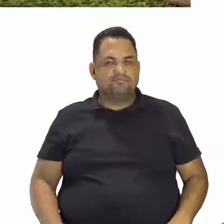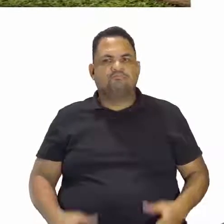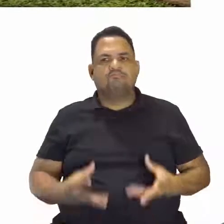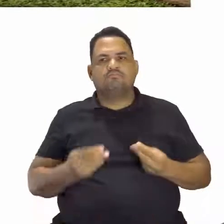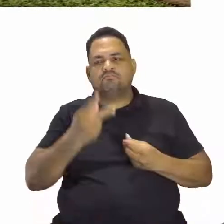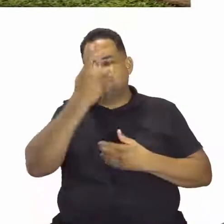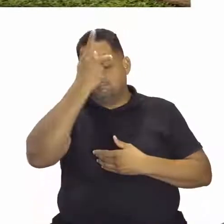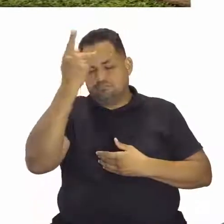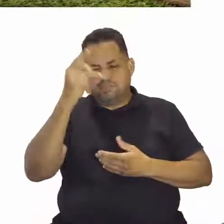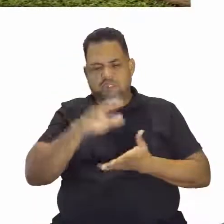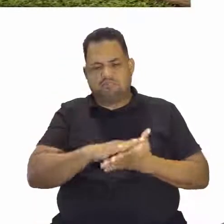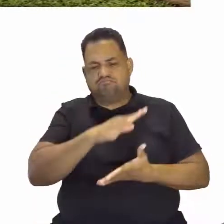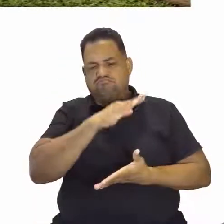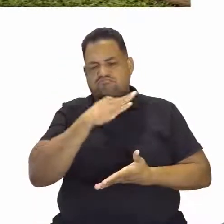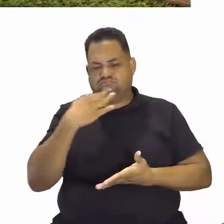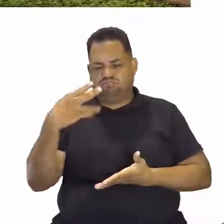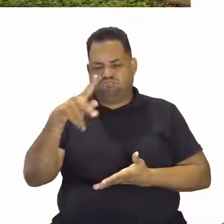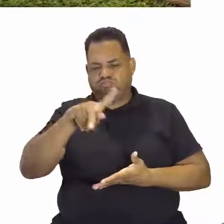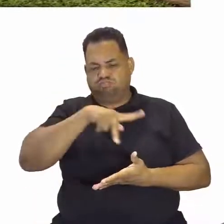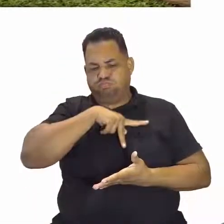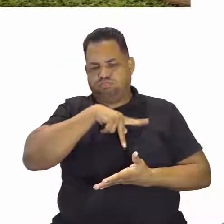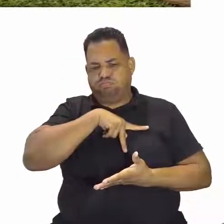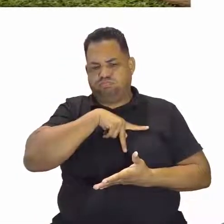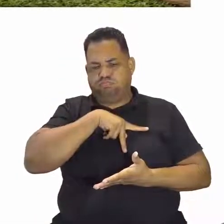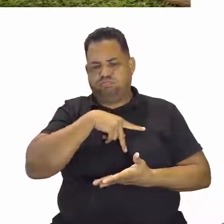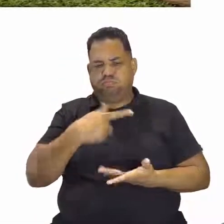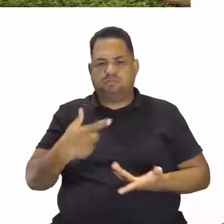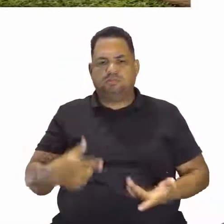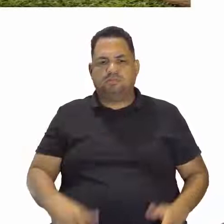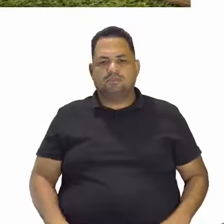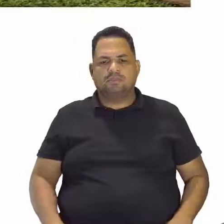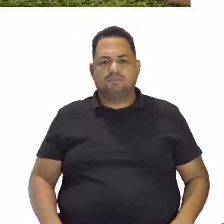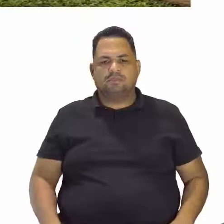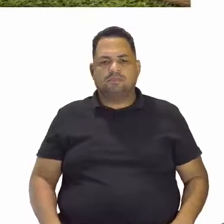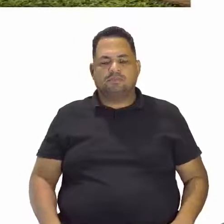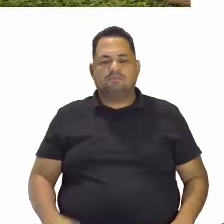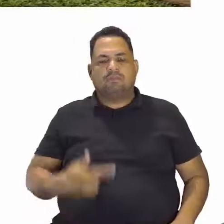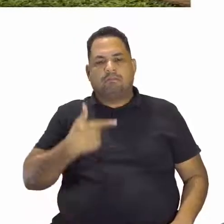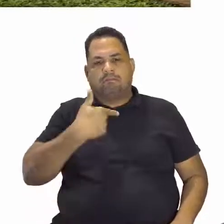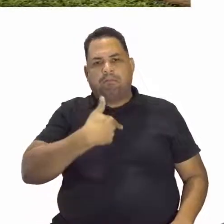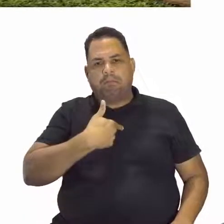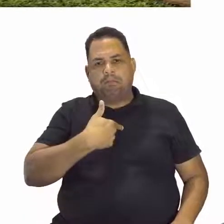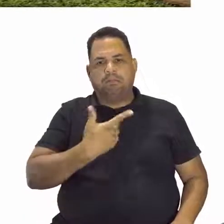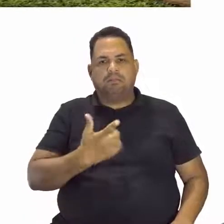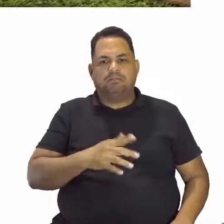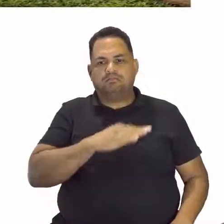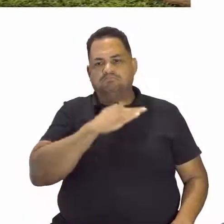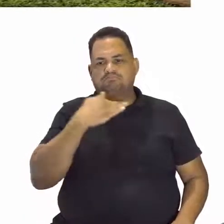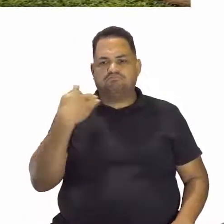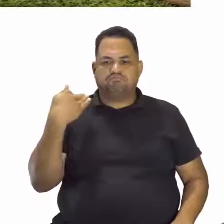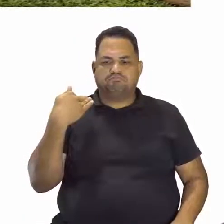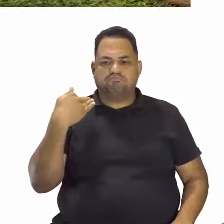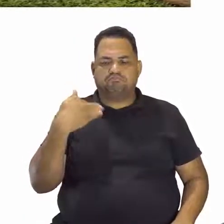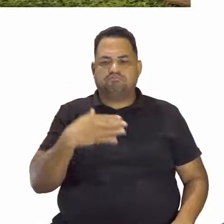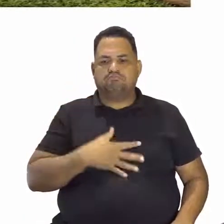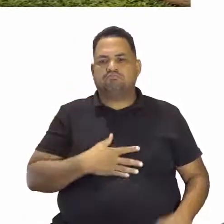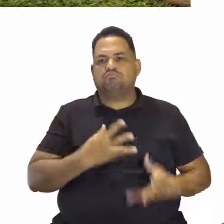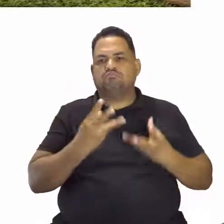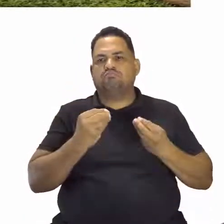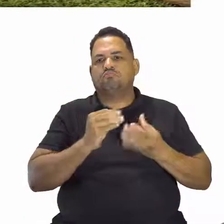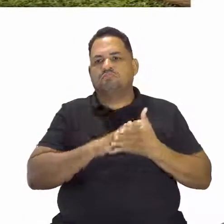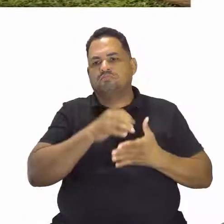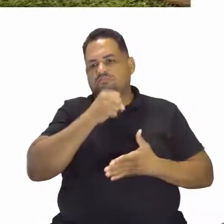em relação a esses remanejamentos que houveram aí dessas populações tradicionais, gente. Muita gente, muitos idosos também,